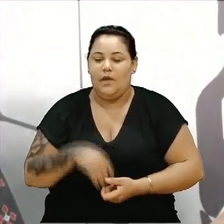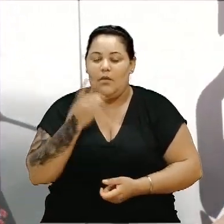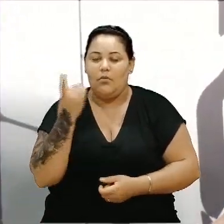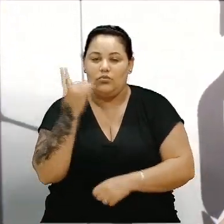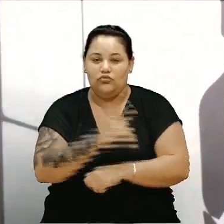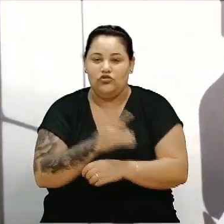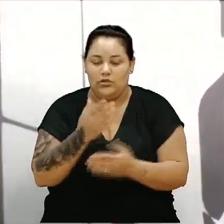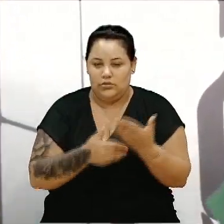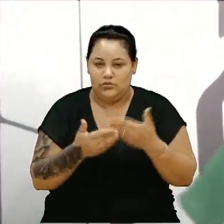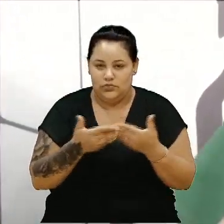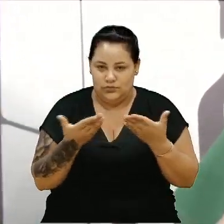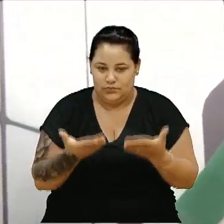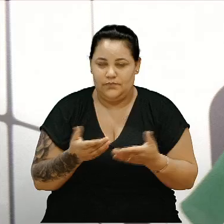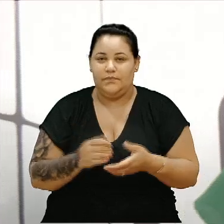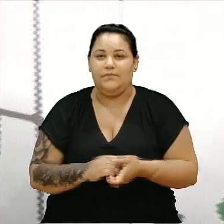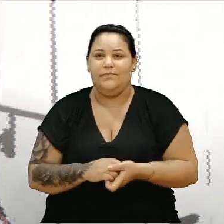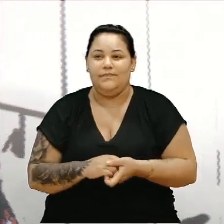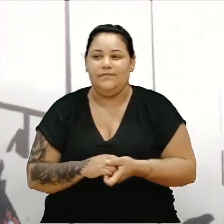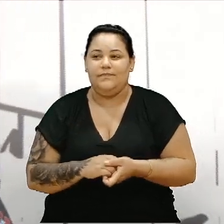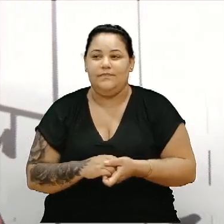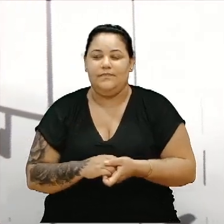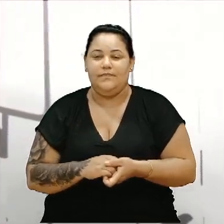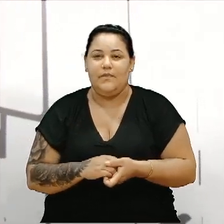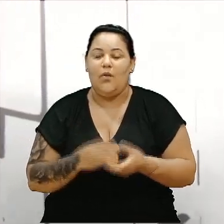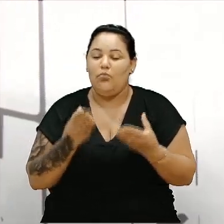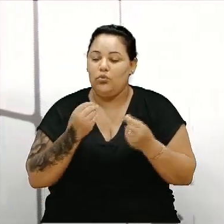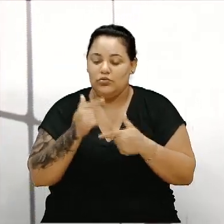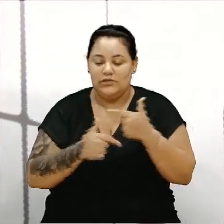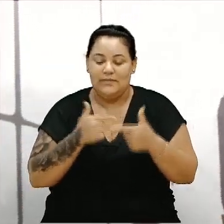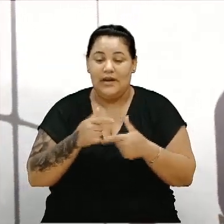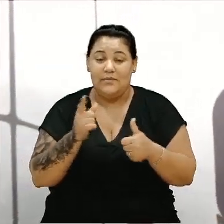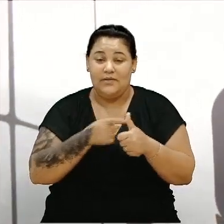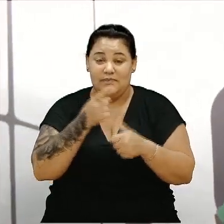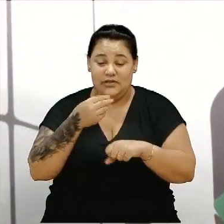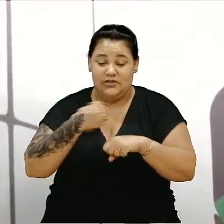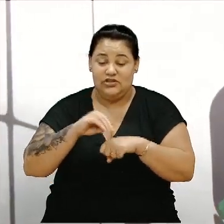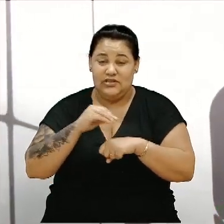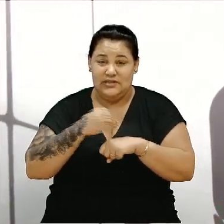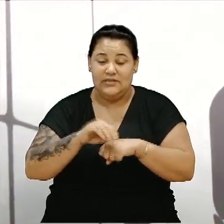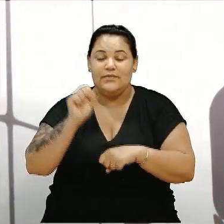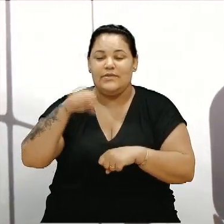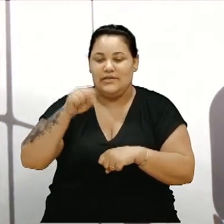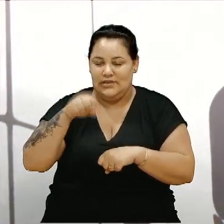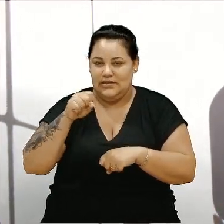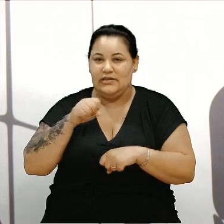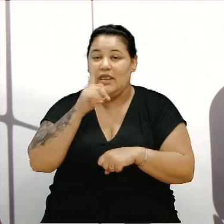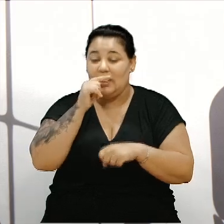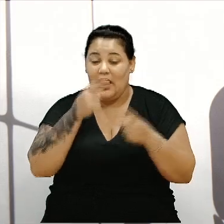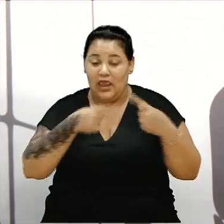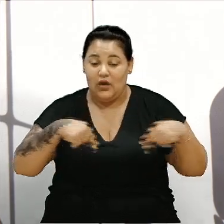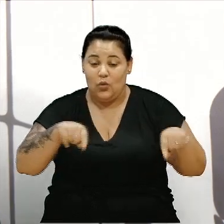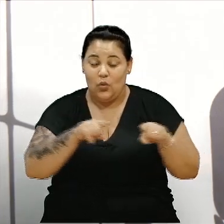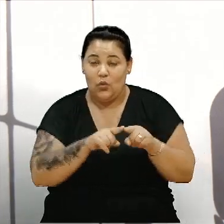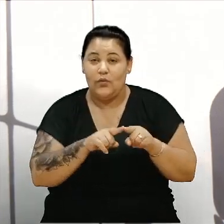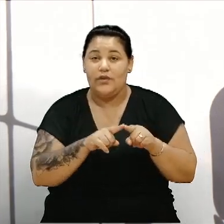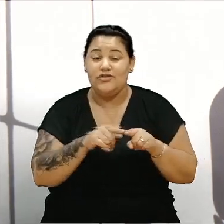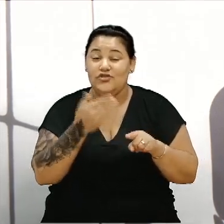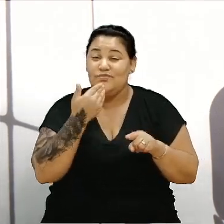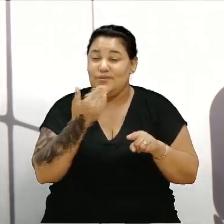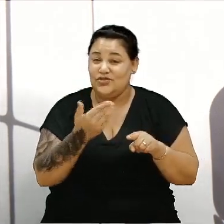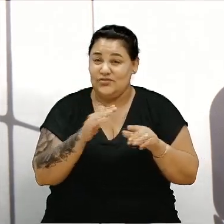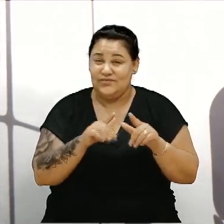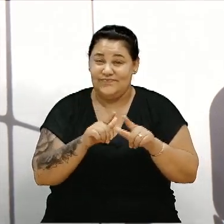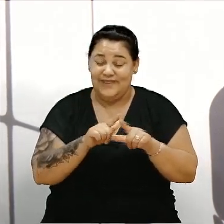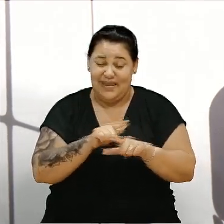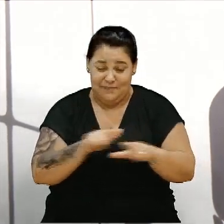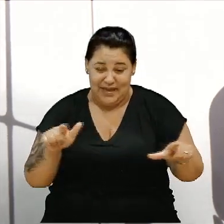a todos, né? Muitos trabalhos, e a primeira indicação, sim, foi da Lagoa do Parque Oásis, que a gente pede não só a limpeza, porque ela está